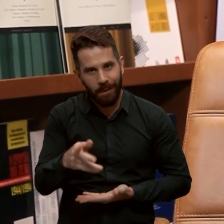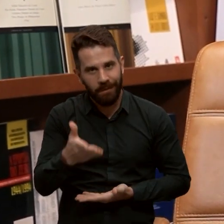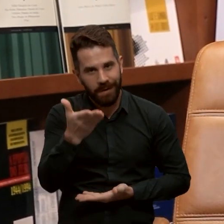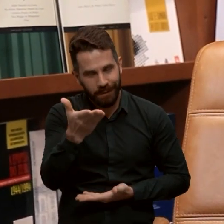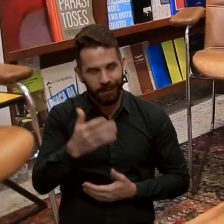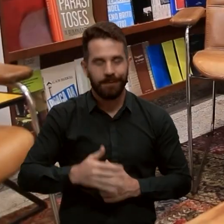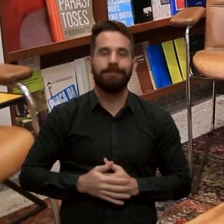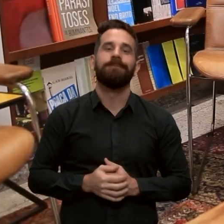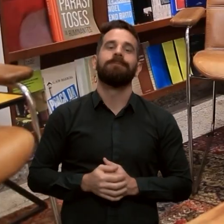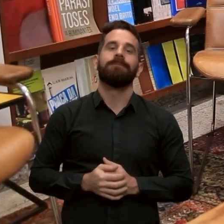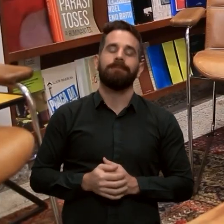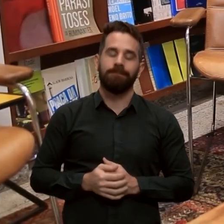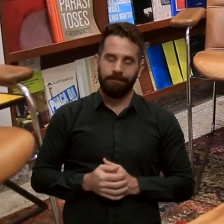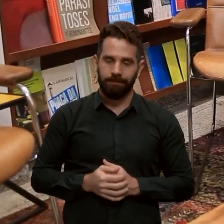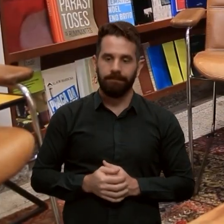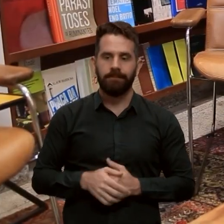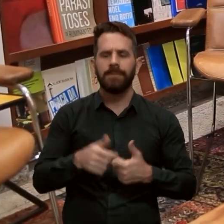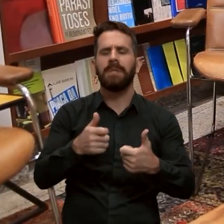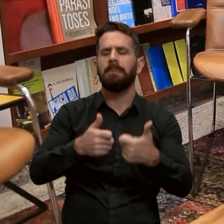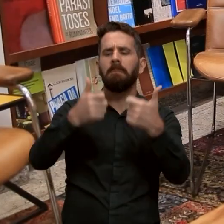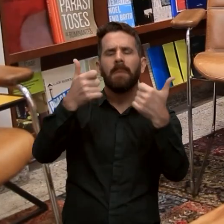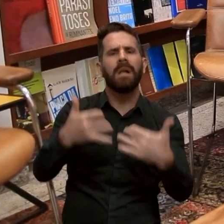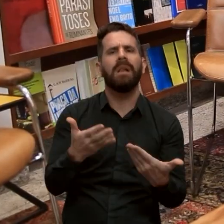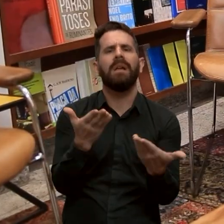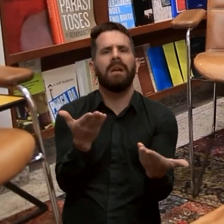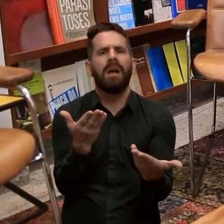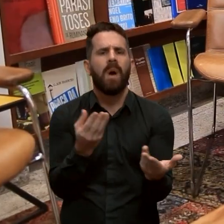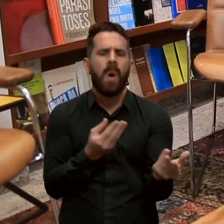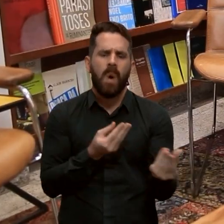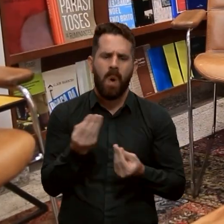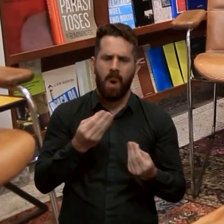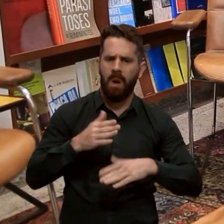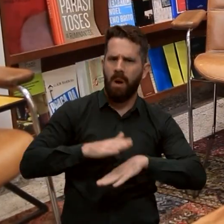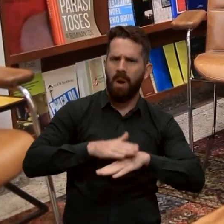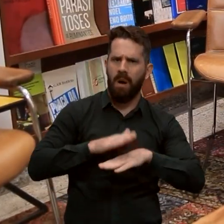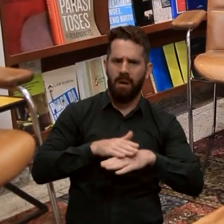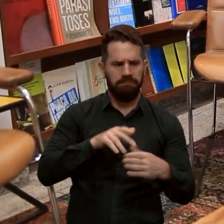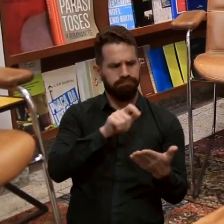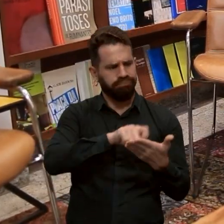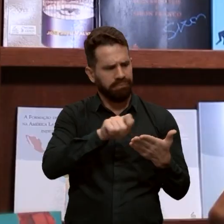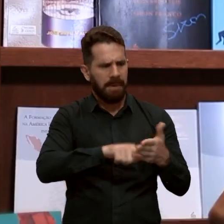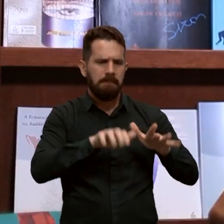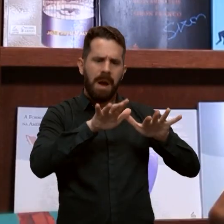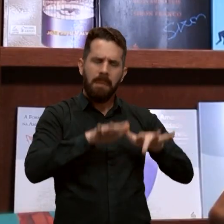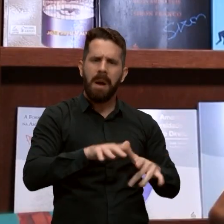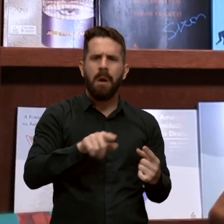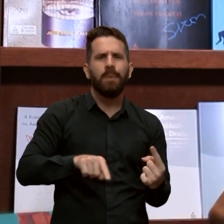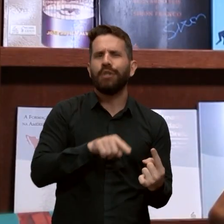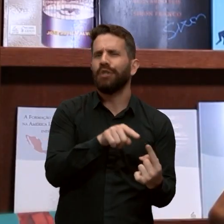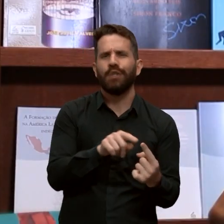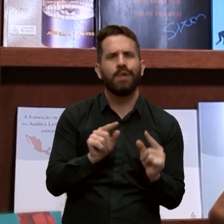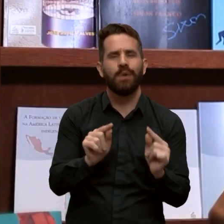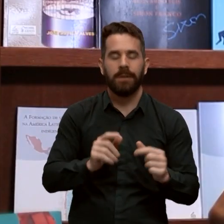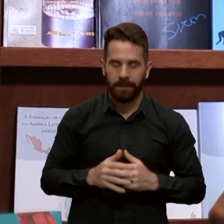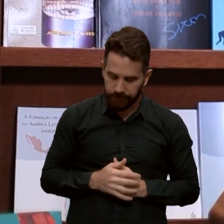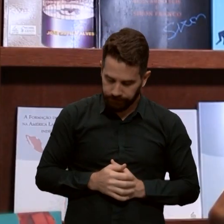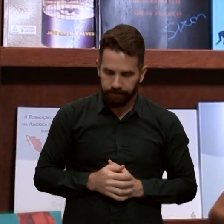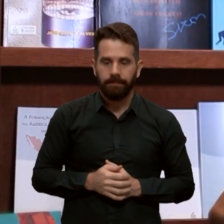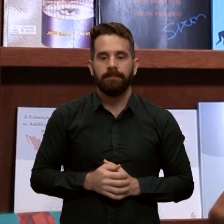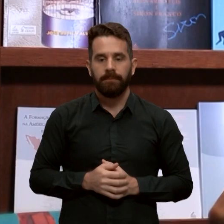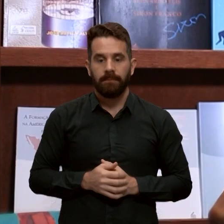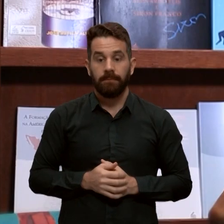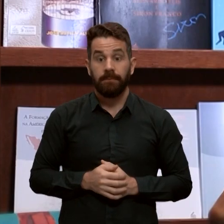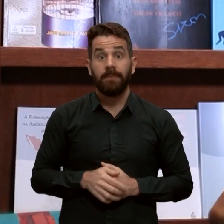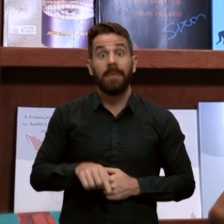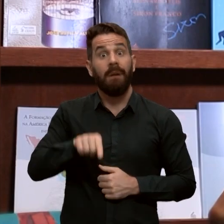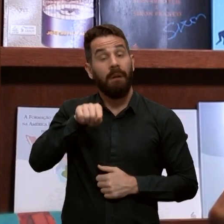nosso programa. Começa contando pra gente qual que é a proposta dessa obra. Essa obra nasce, na verdade, acho que